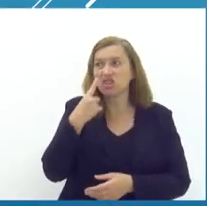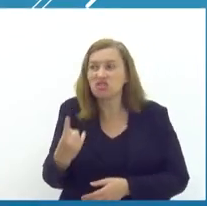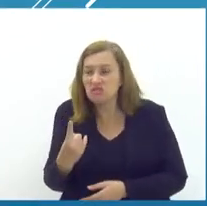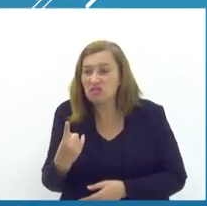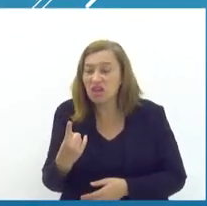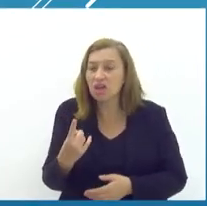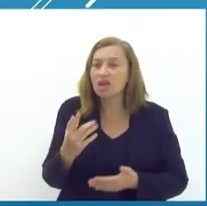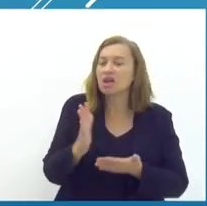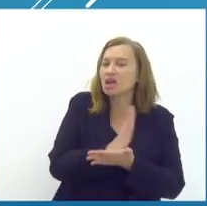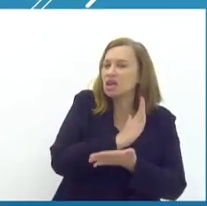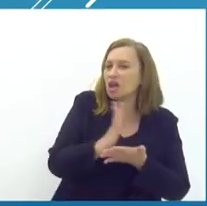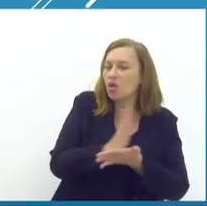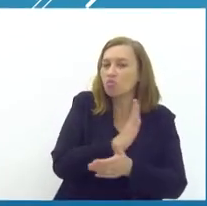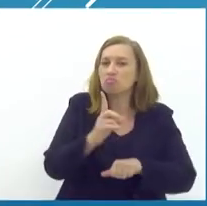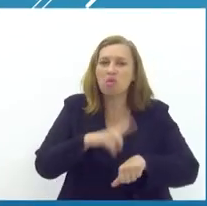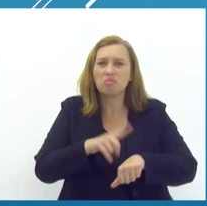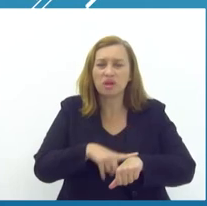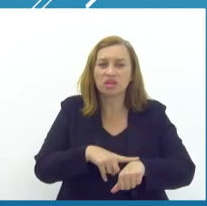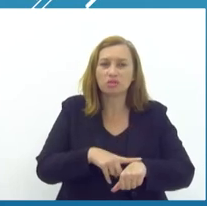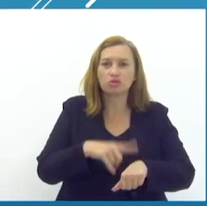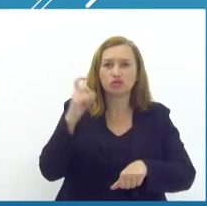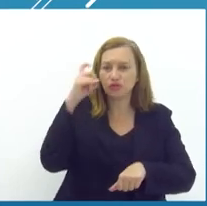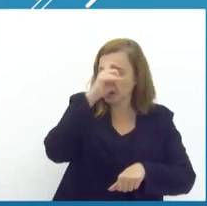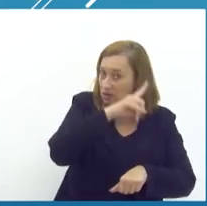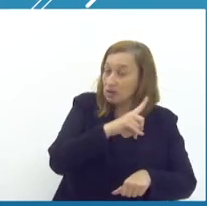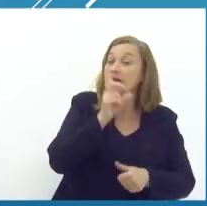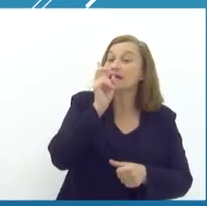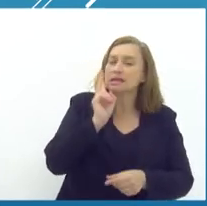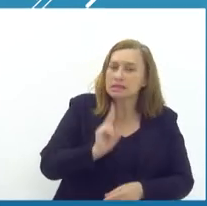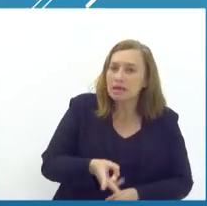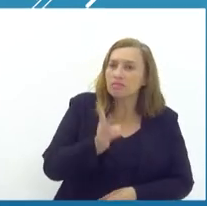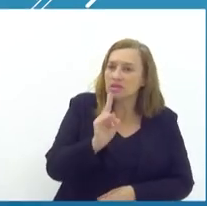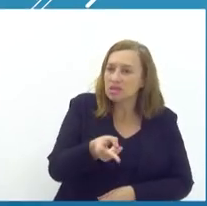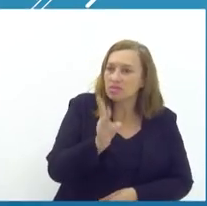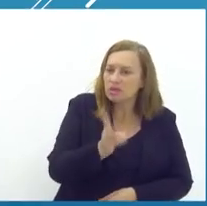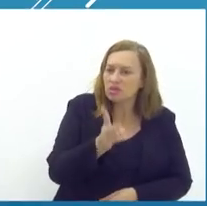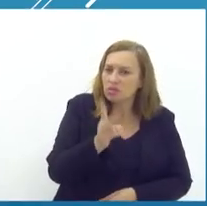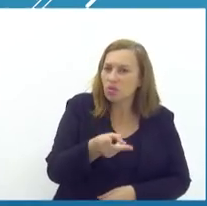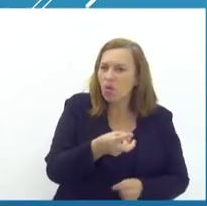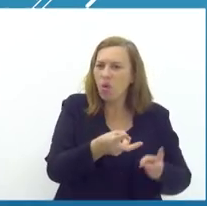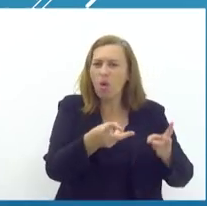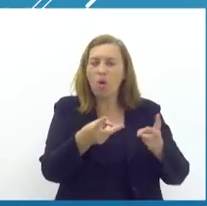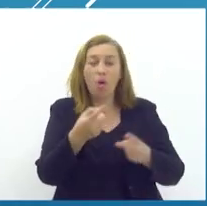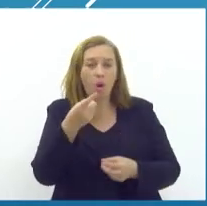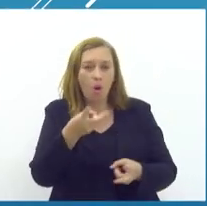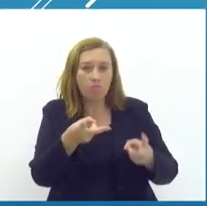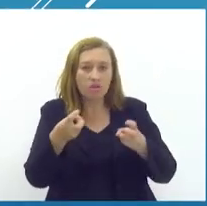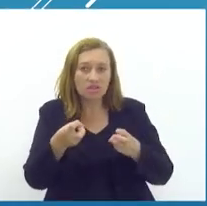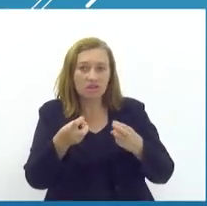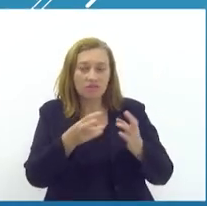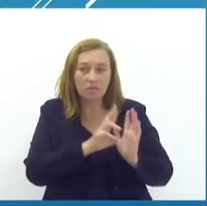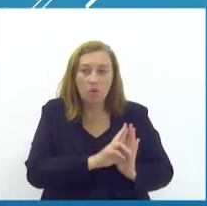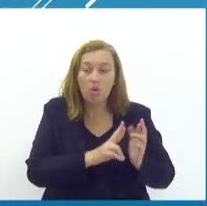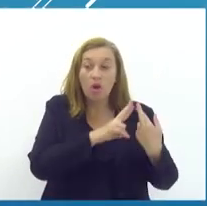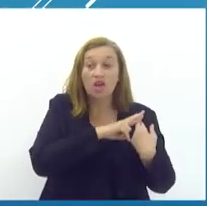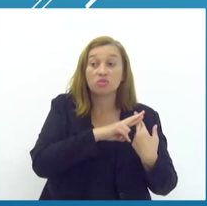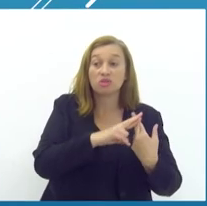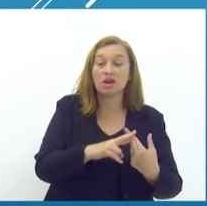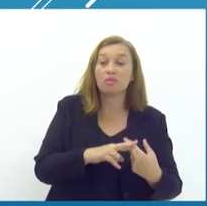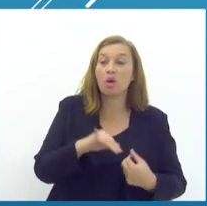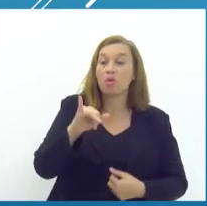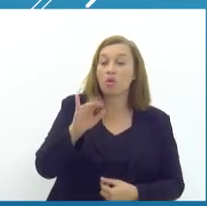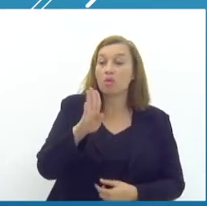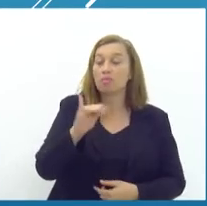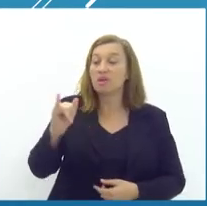é um momento ele começa a ficar estagnado e sempre se encontra algum responsável pelo PIB emagrecer